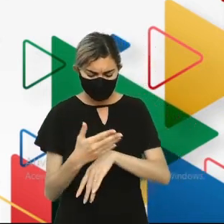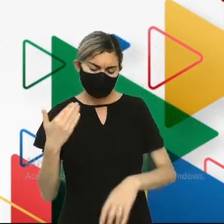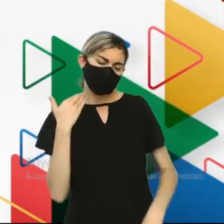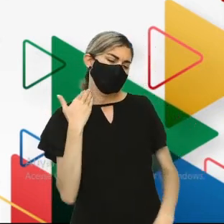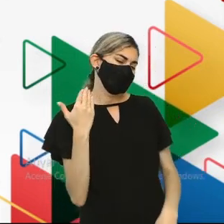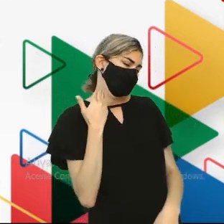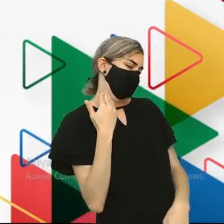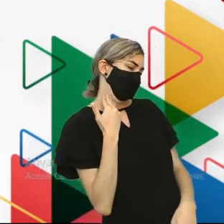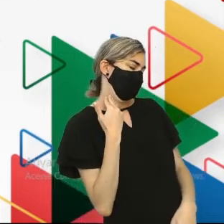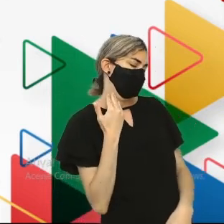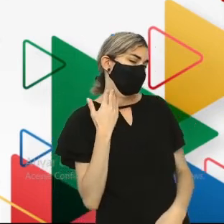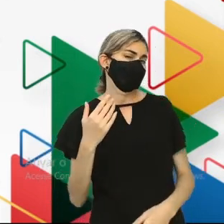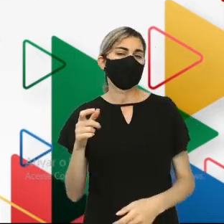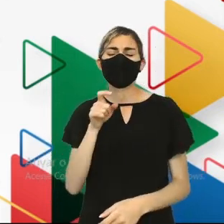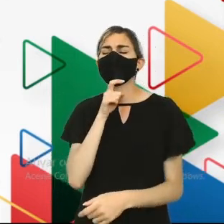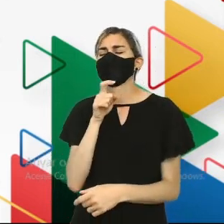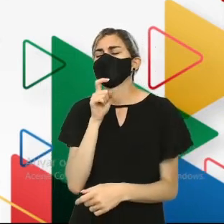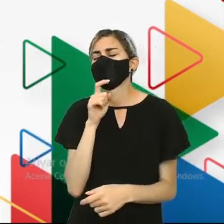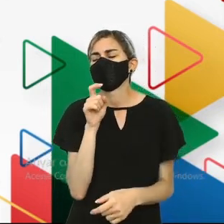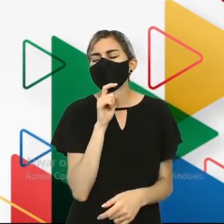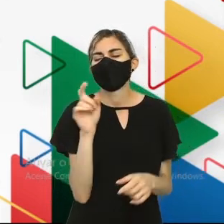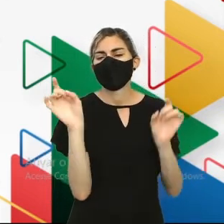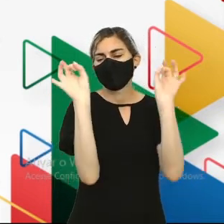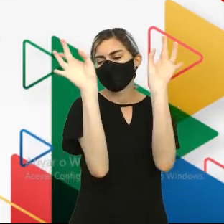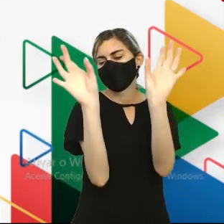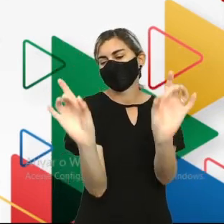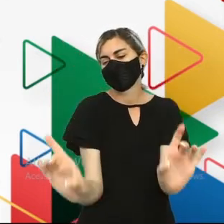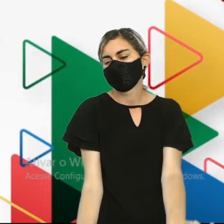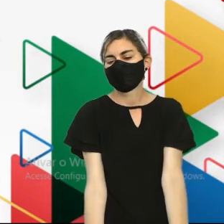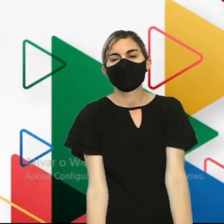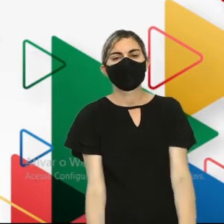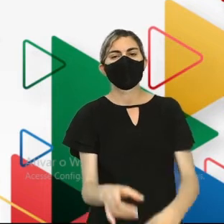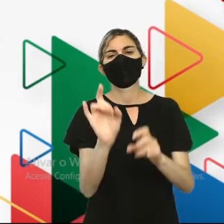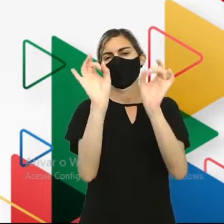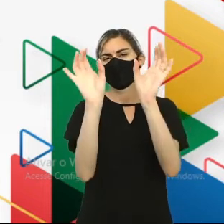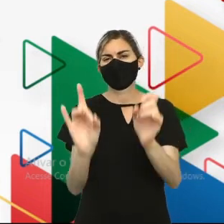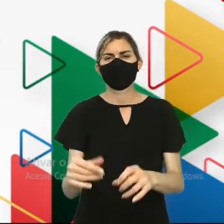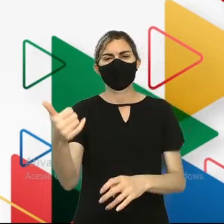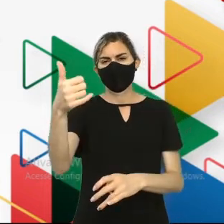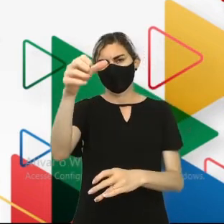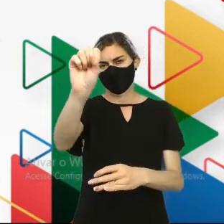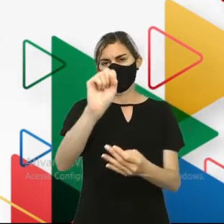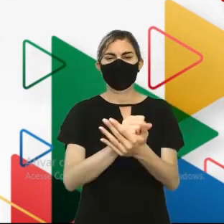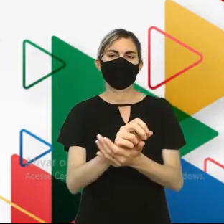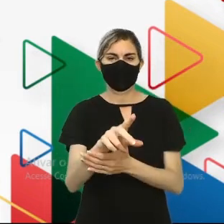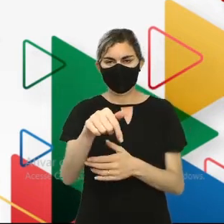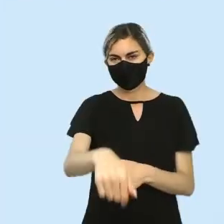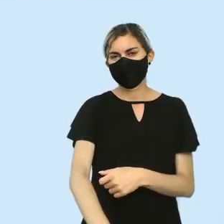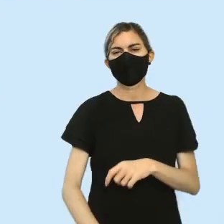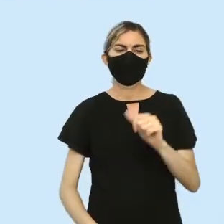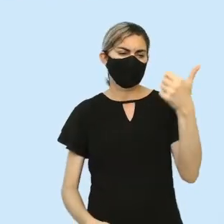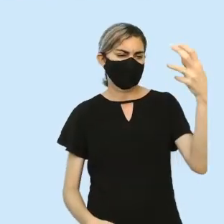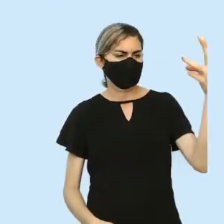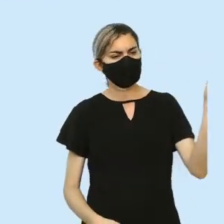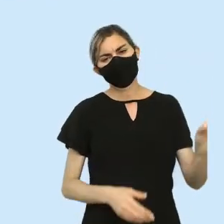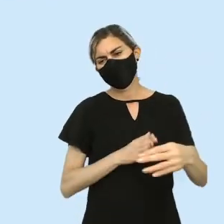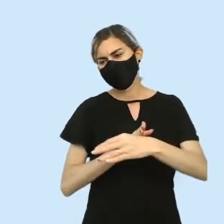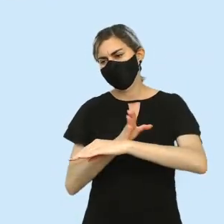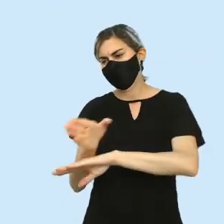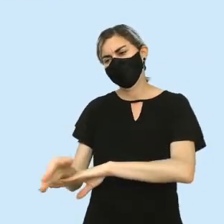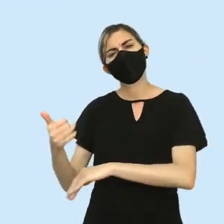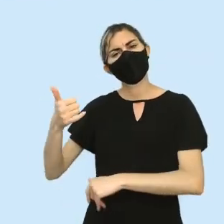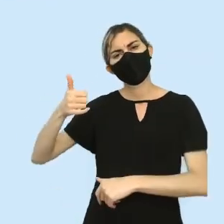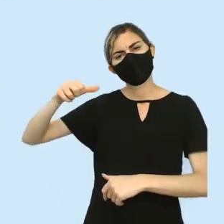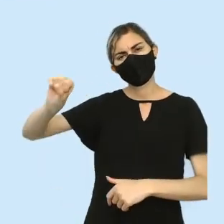banco que foi climatizado, o banco tá chique, mas parece o Educapé, 18 graus. Tu estava em 30 graus, entrou em